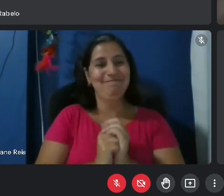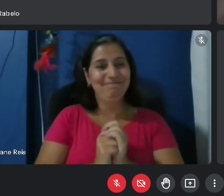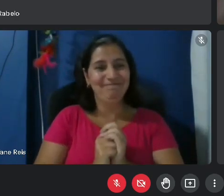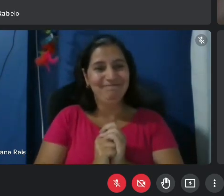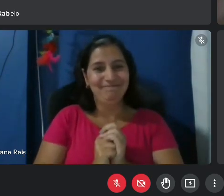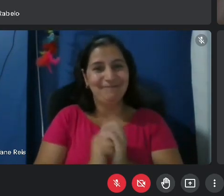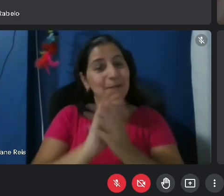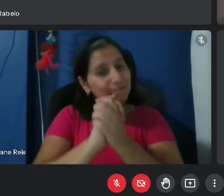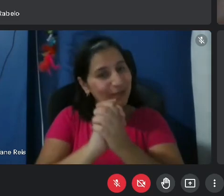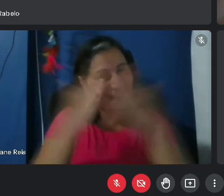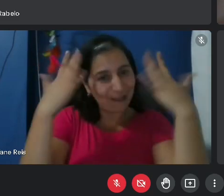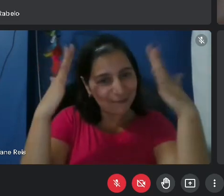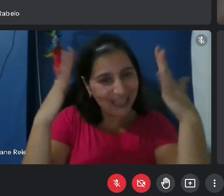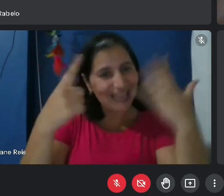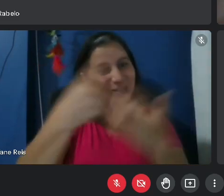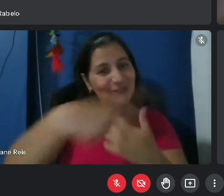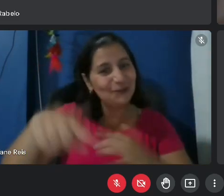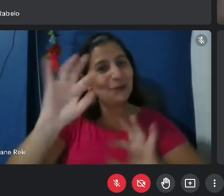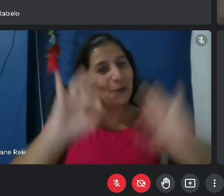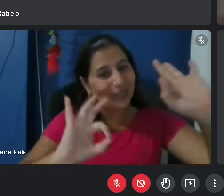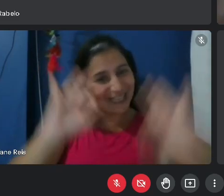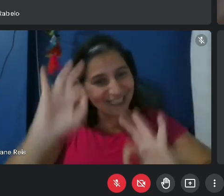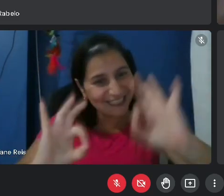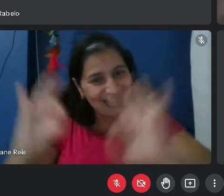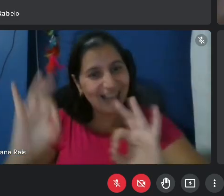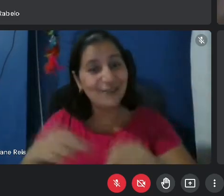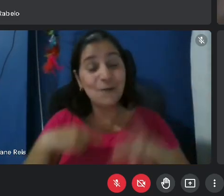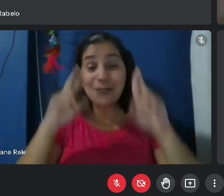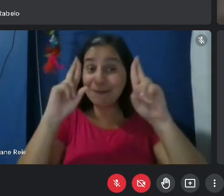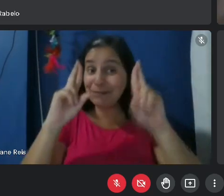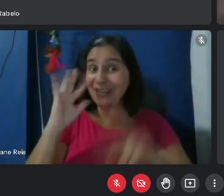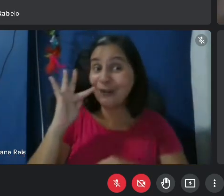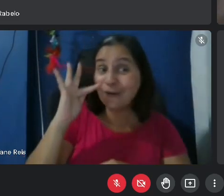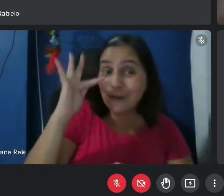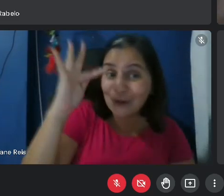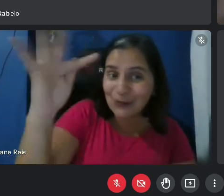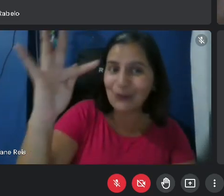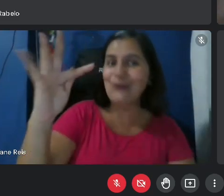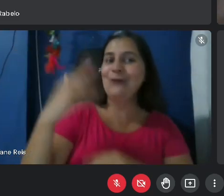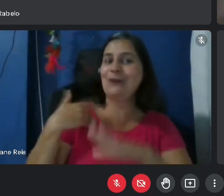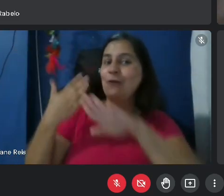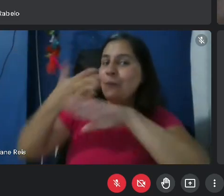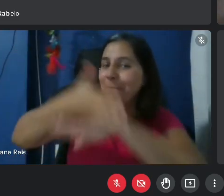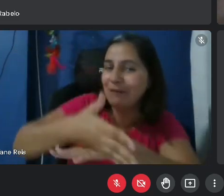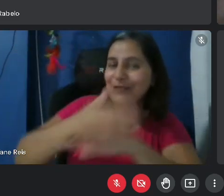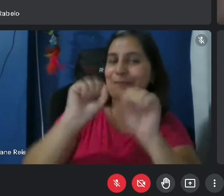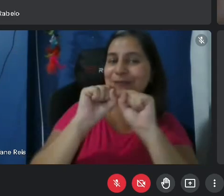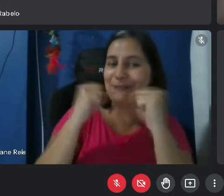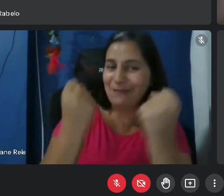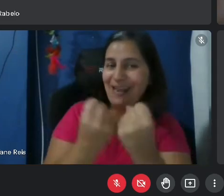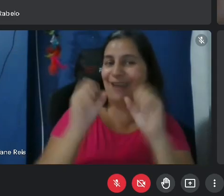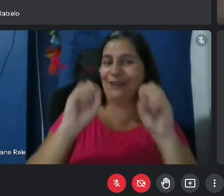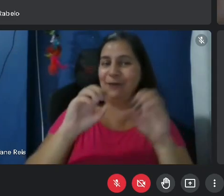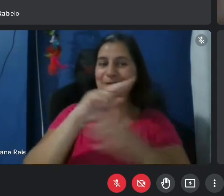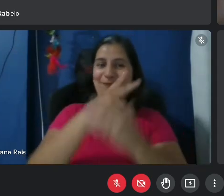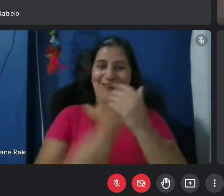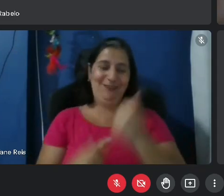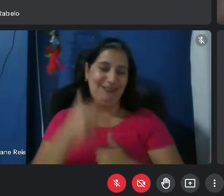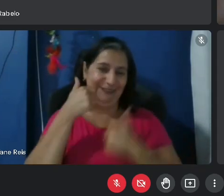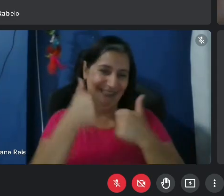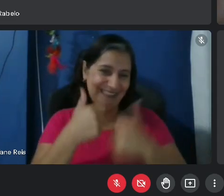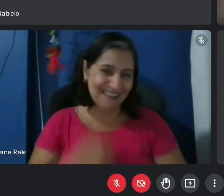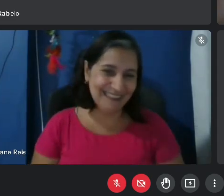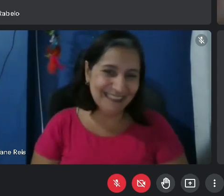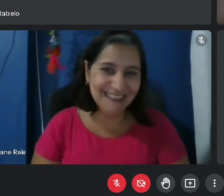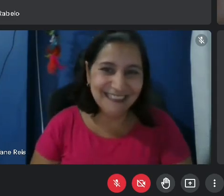Agradeço a todos vocês pela presença. Muito obrigada pela parceria, muito parabéns pela organização. E